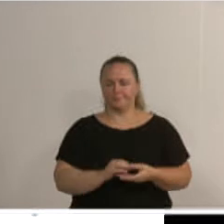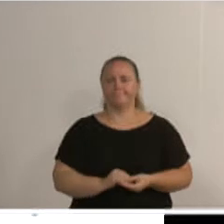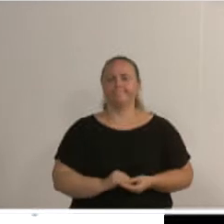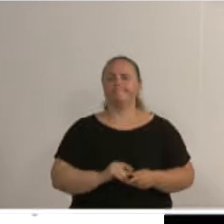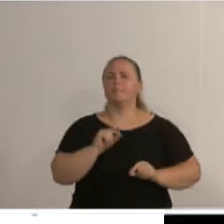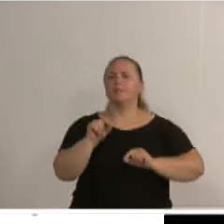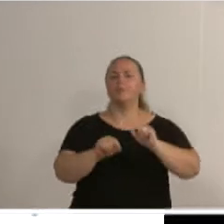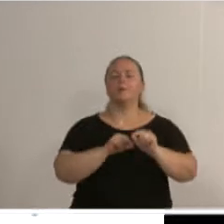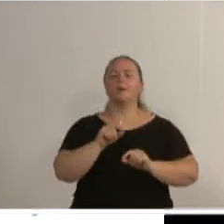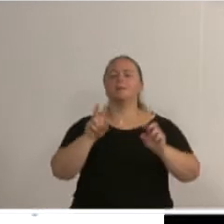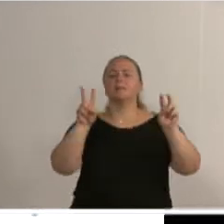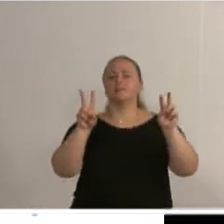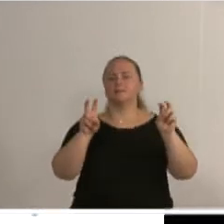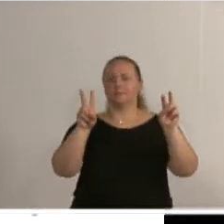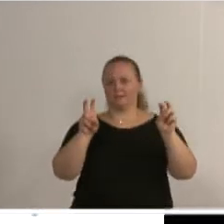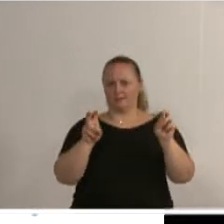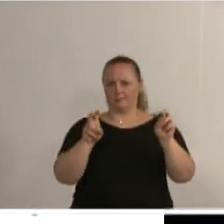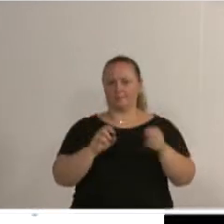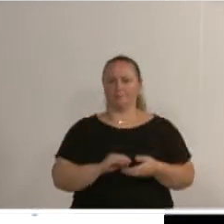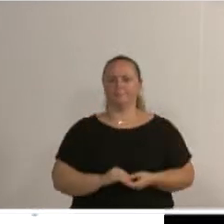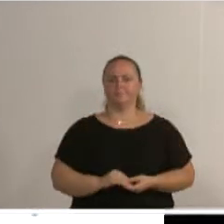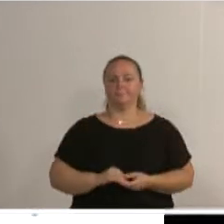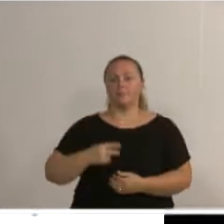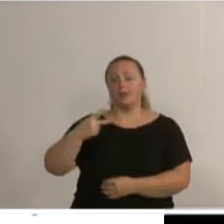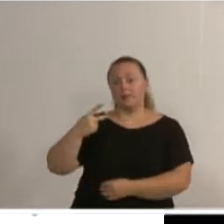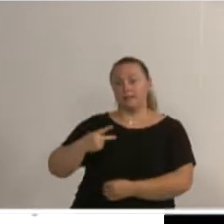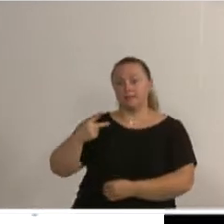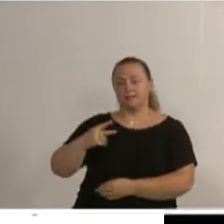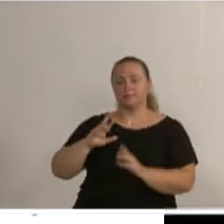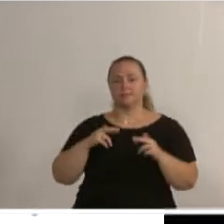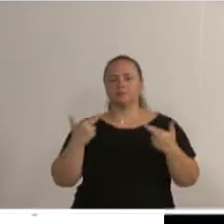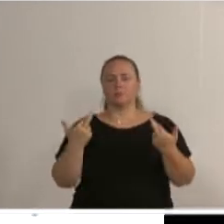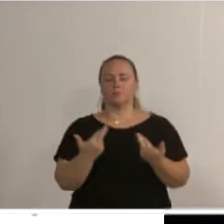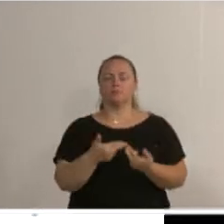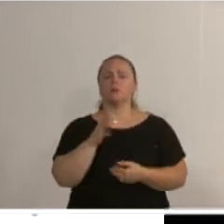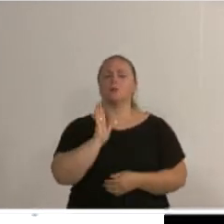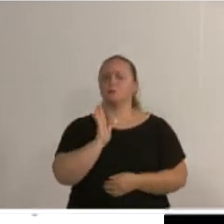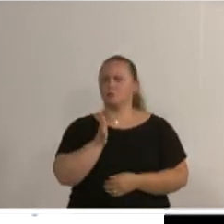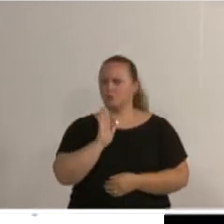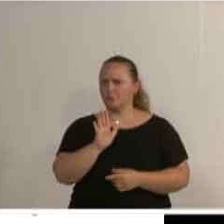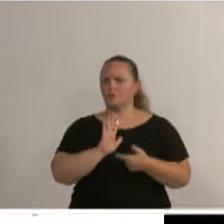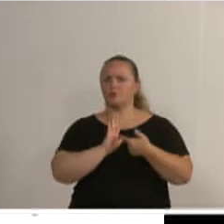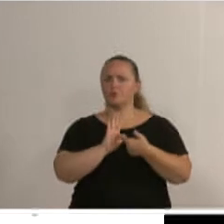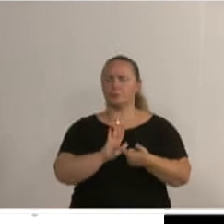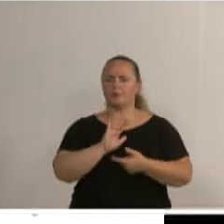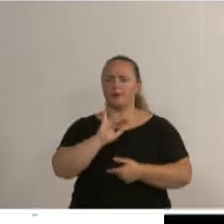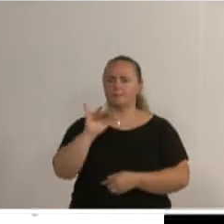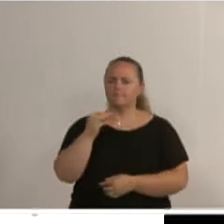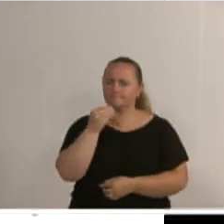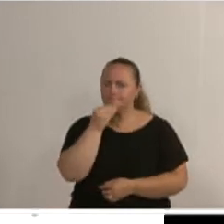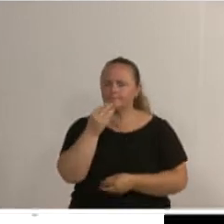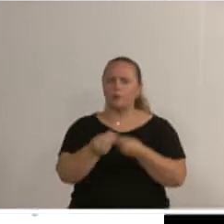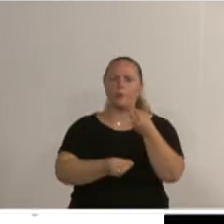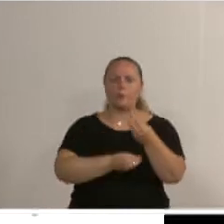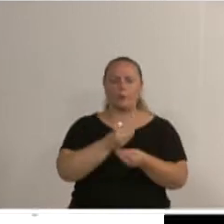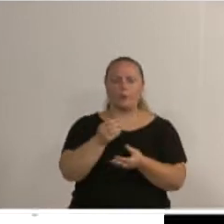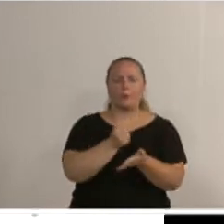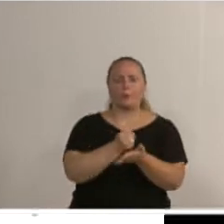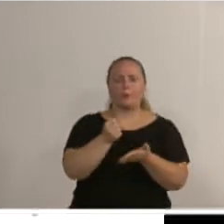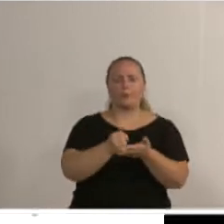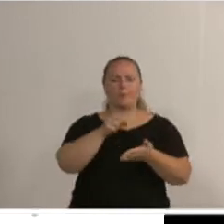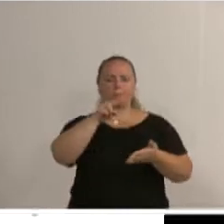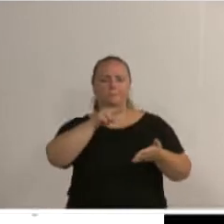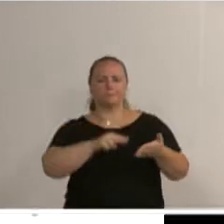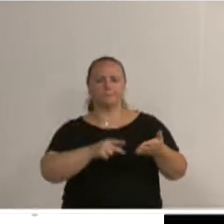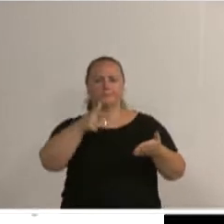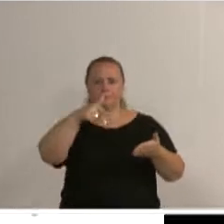seria trabalhado. Na segunda reunião, já foram apresentados quais seriam as oportunidades de a gente rever o contrato. E nessa terceira reunião, a